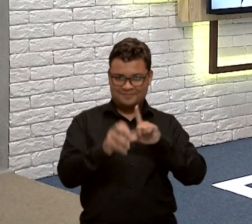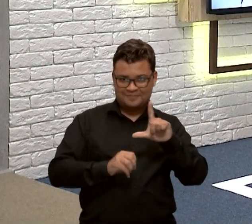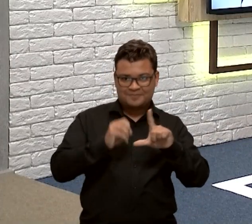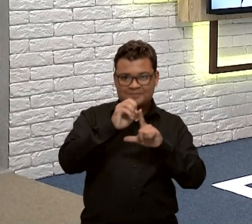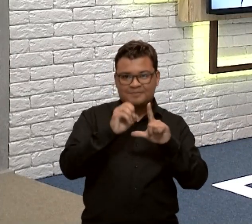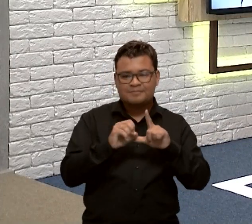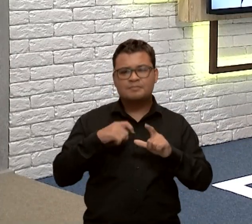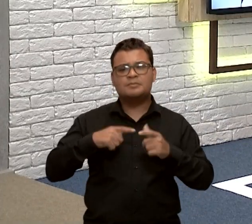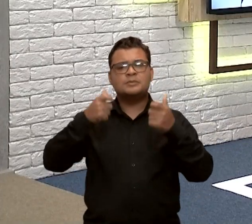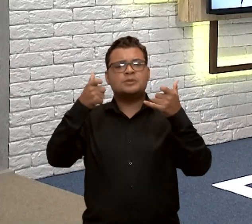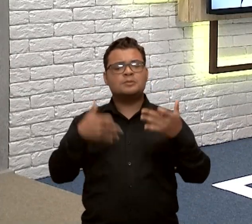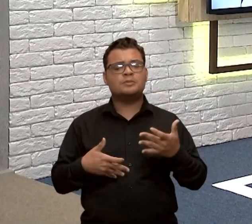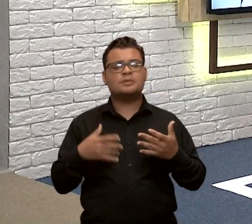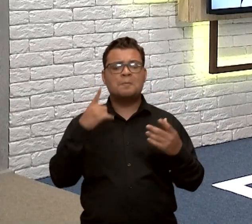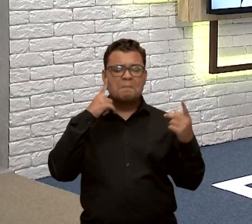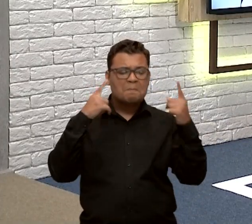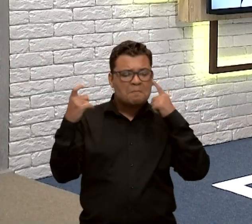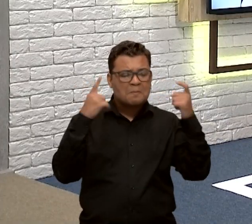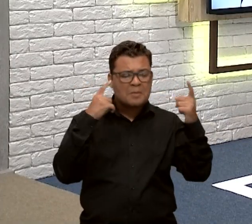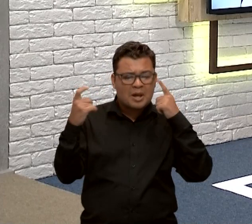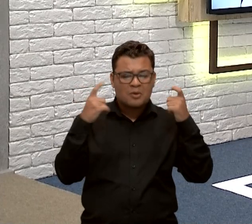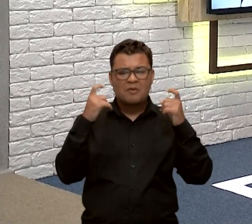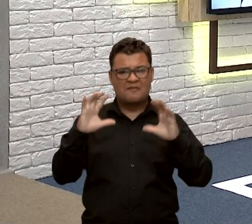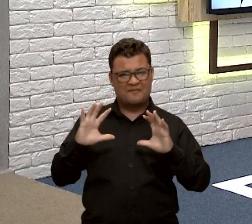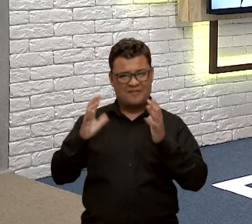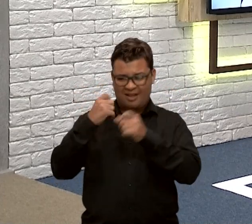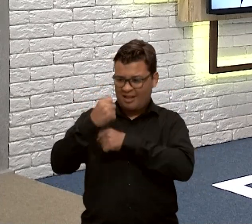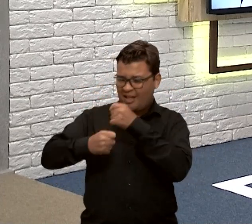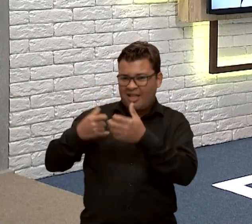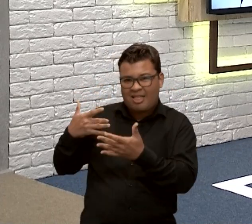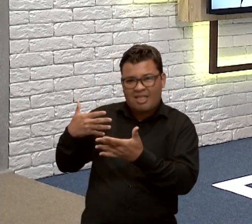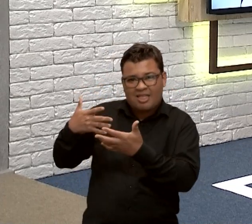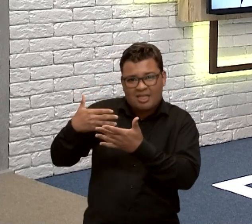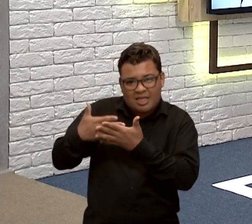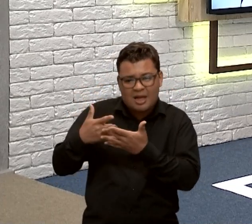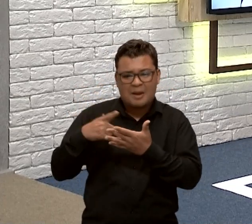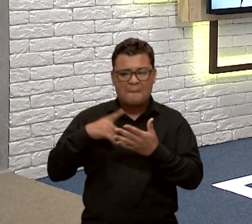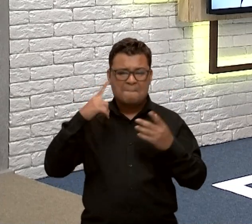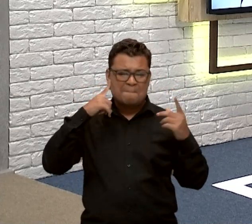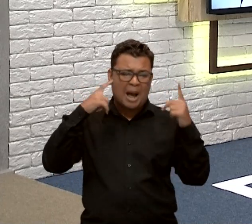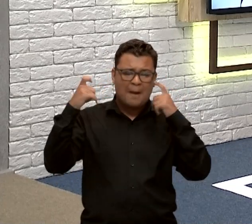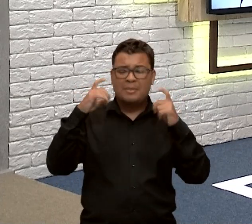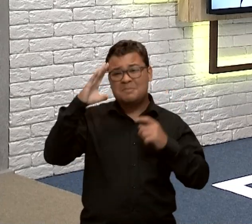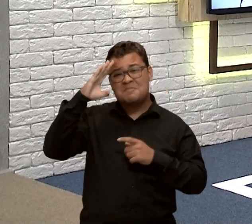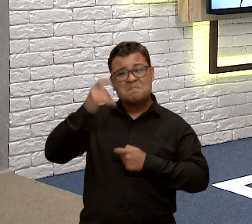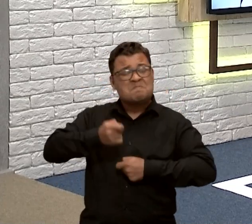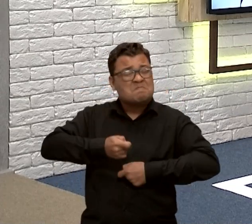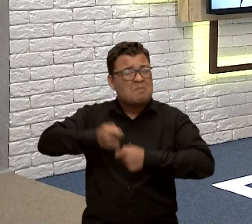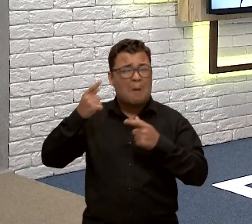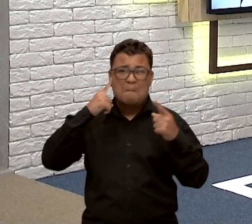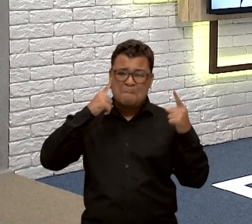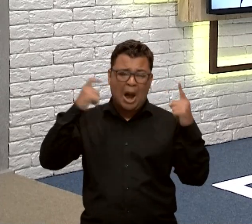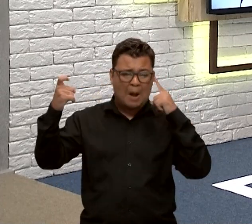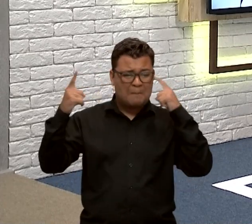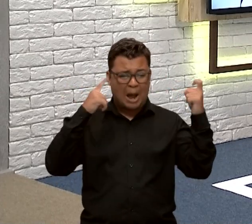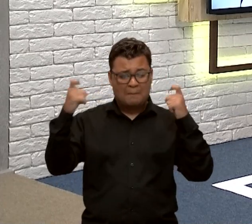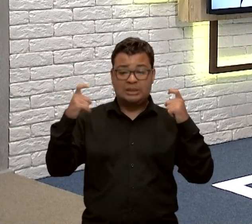os impactos dos barulhos, das festas de final de ano, principalmente dos fogos de artifício, para